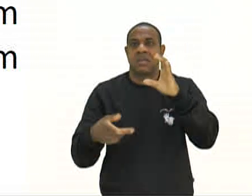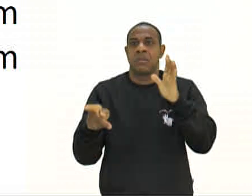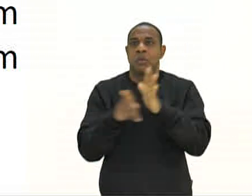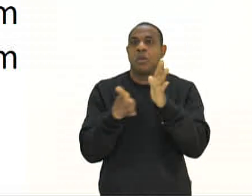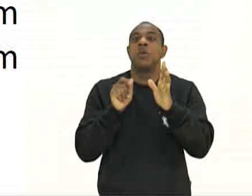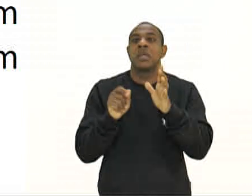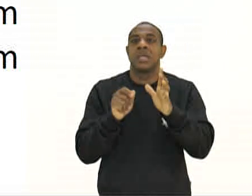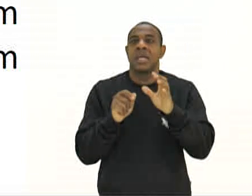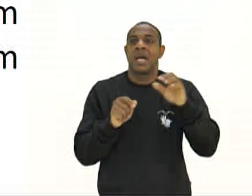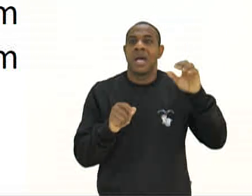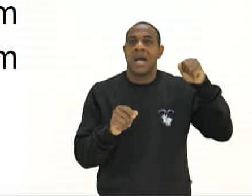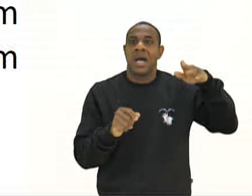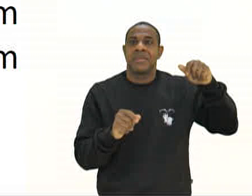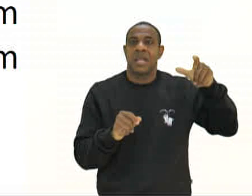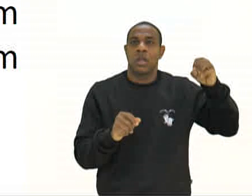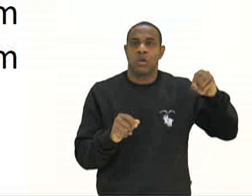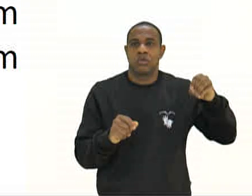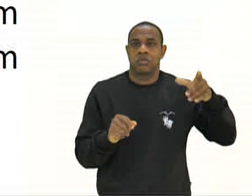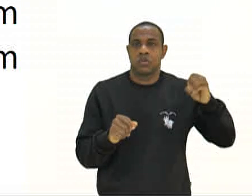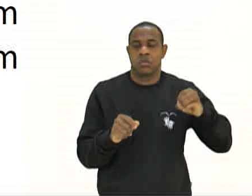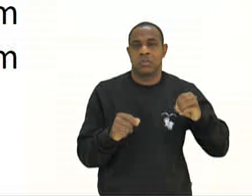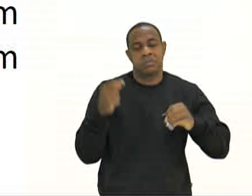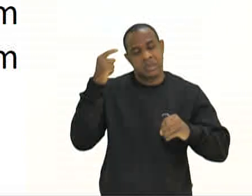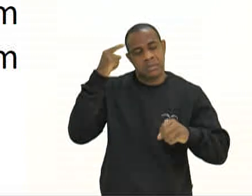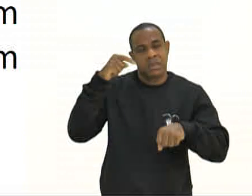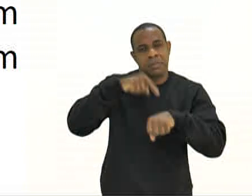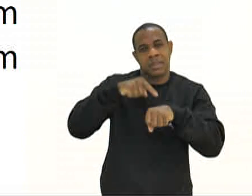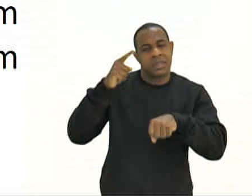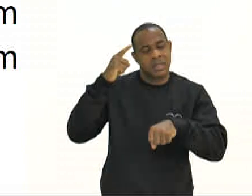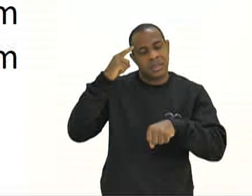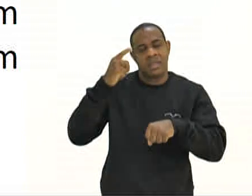interferência. Então, um tempinho para vocês pensarem na resposta.